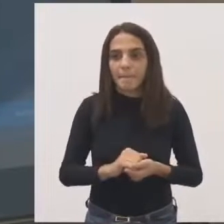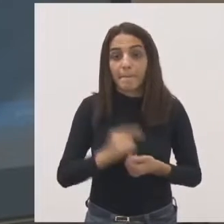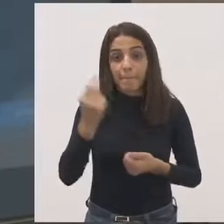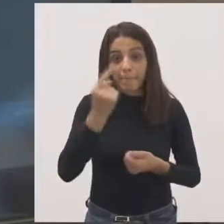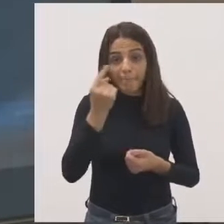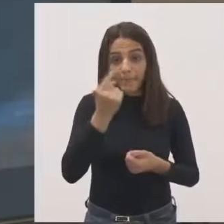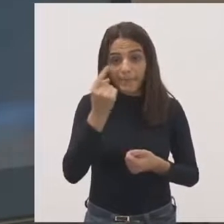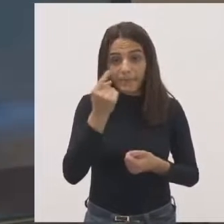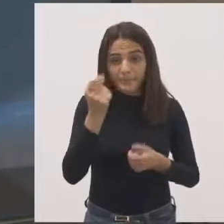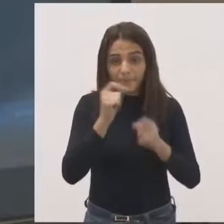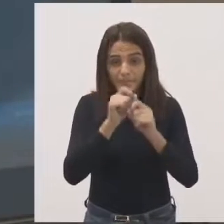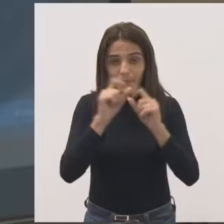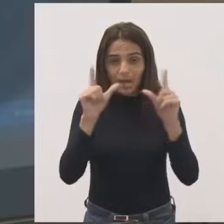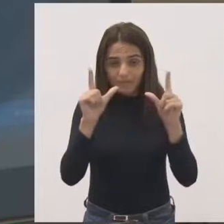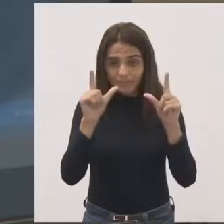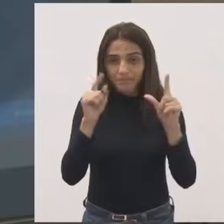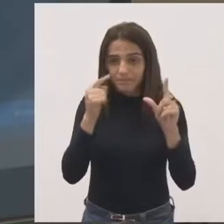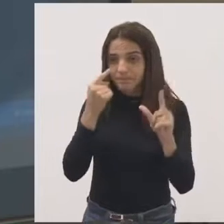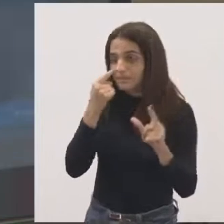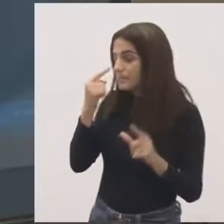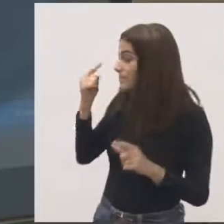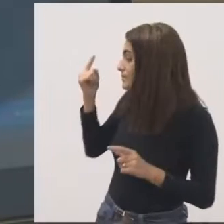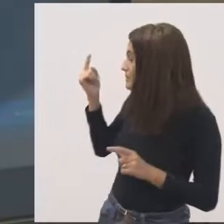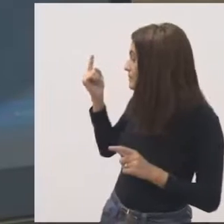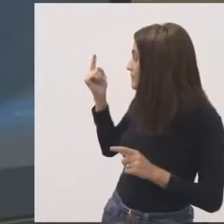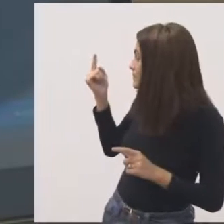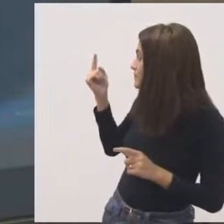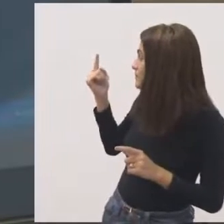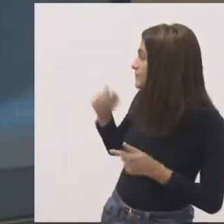que ele aparece depois que você cria o seu usuário,